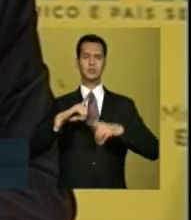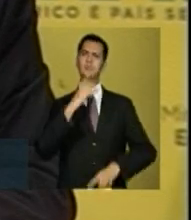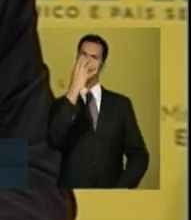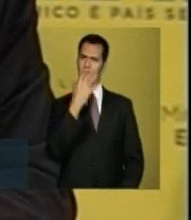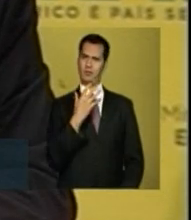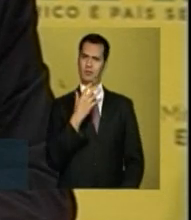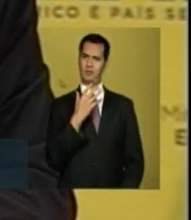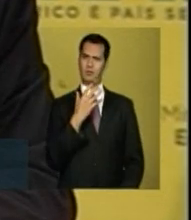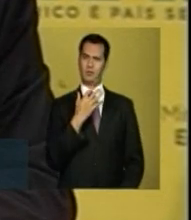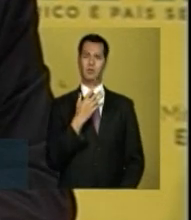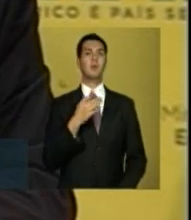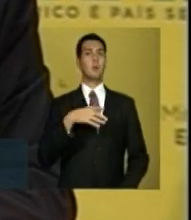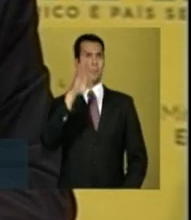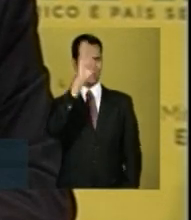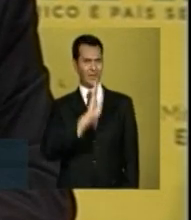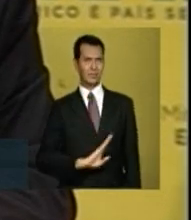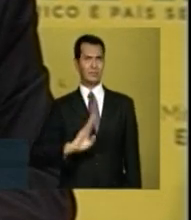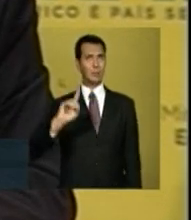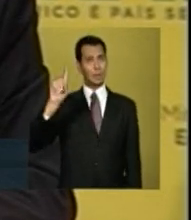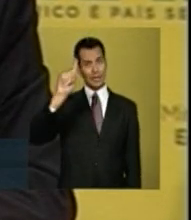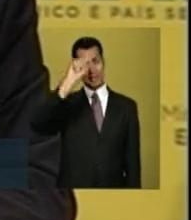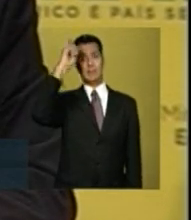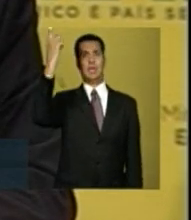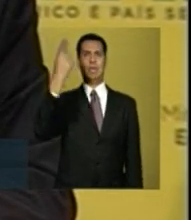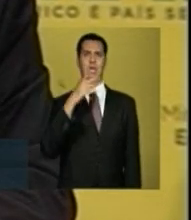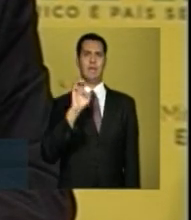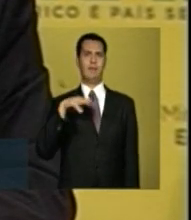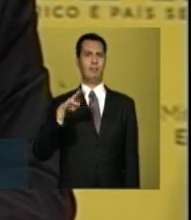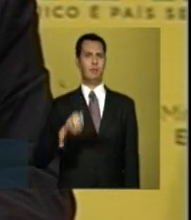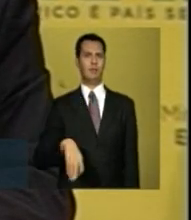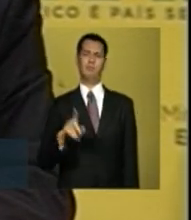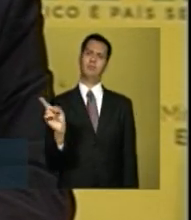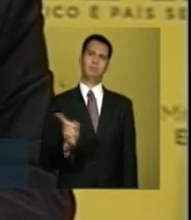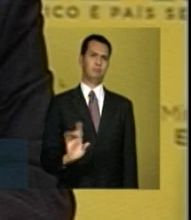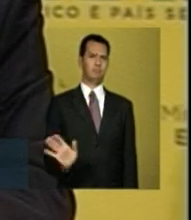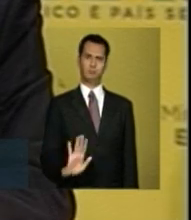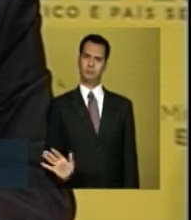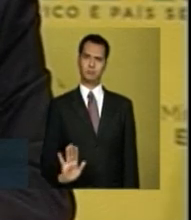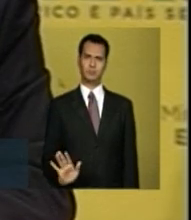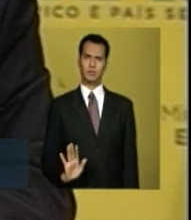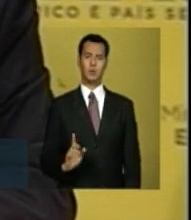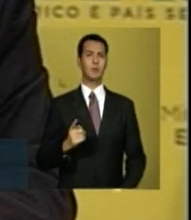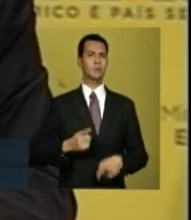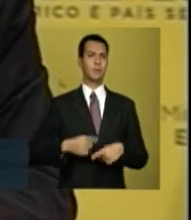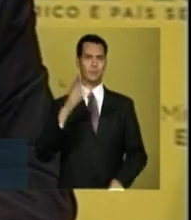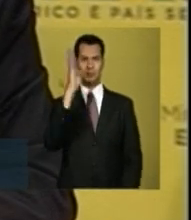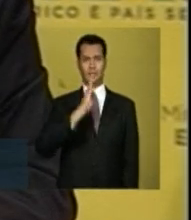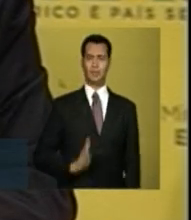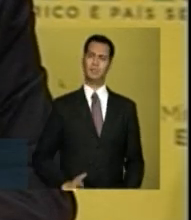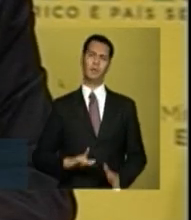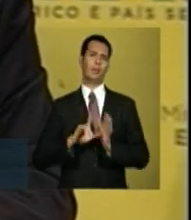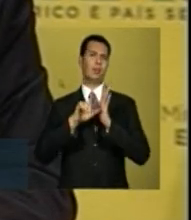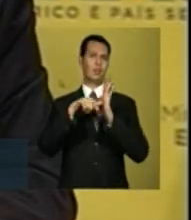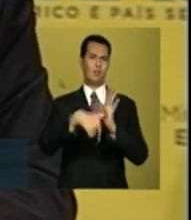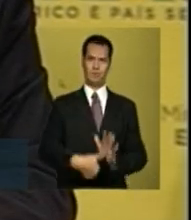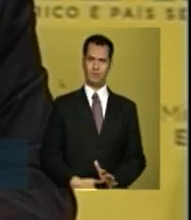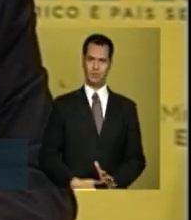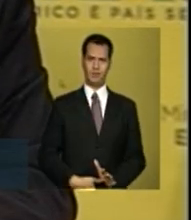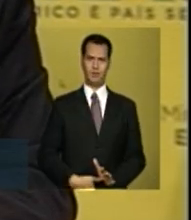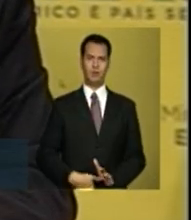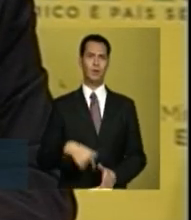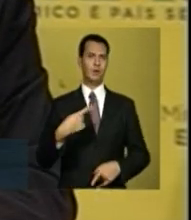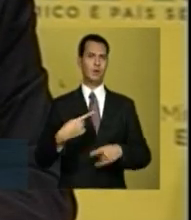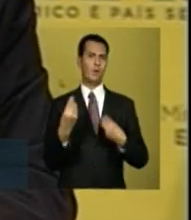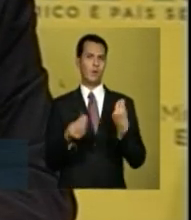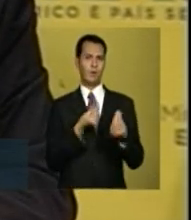uma criação do sistema educacional brasileiro mesmo porque nós chegamos muito tarde nas exigências de uma boa